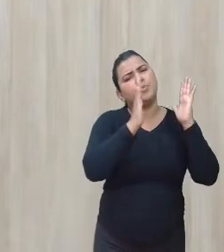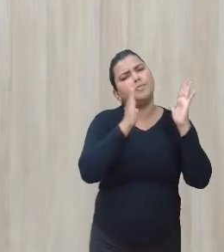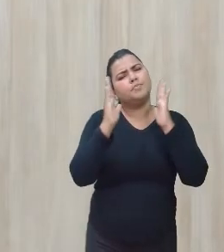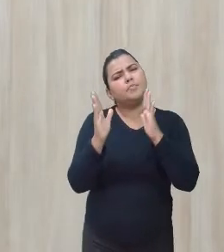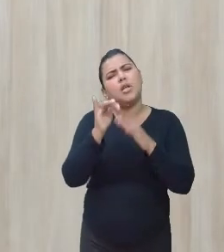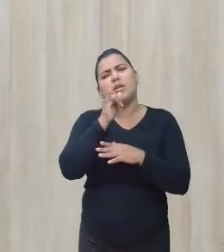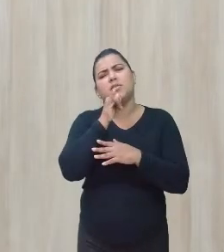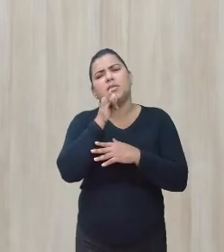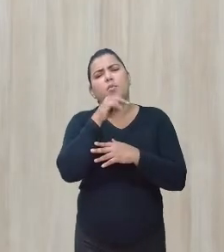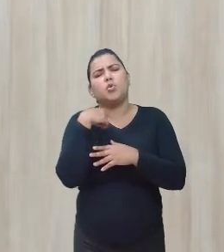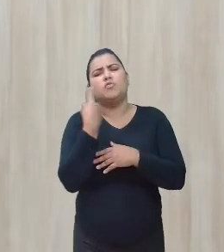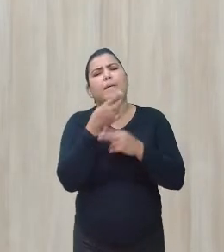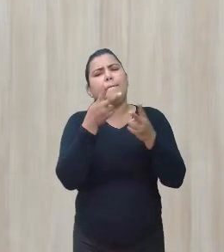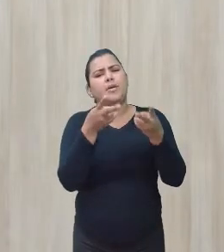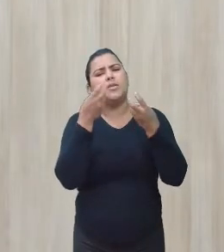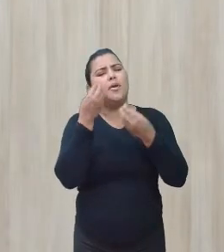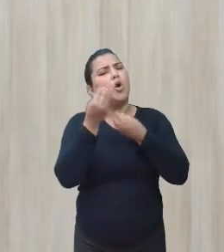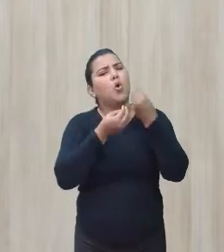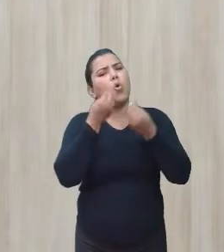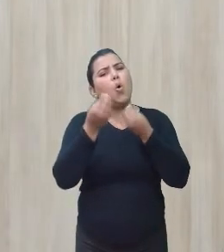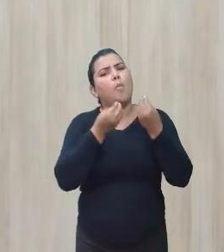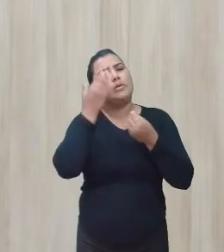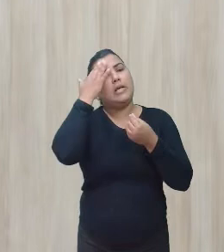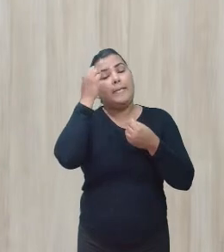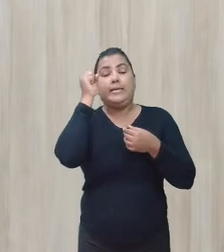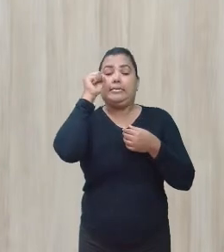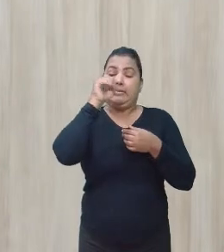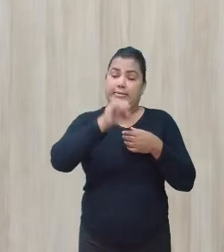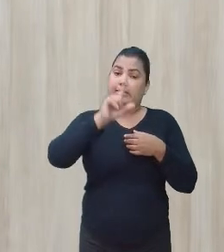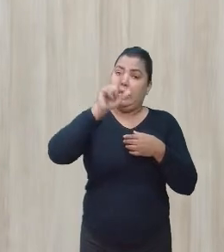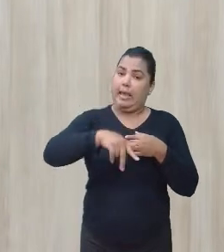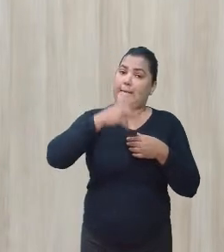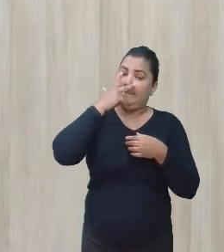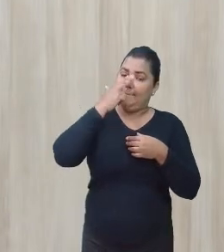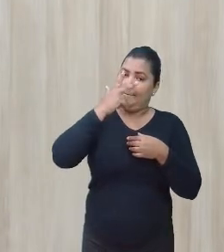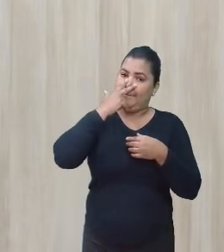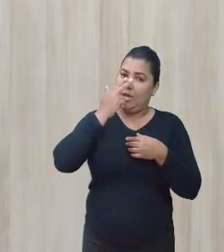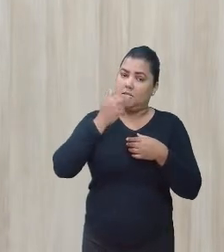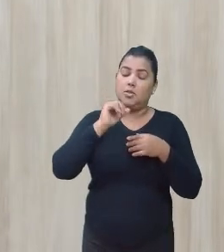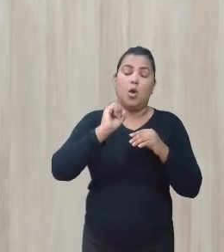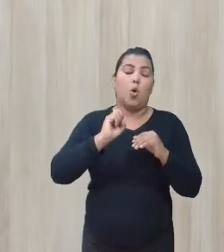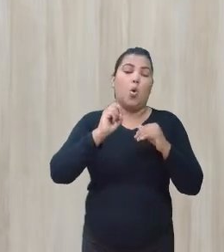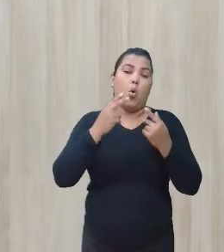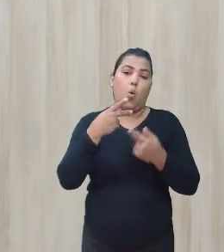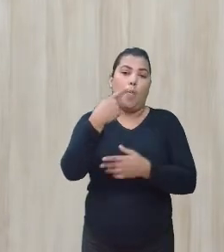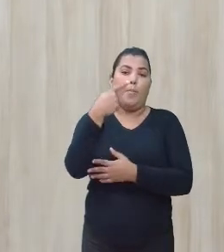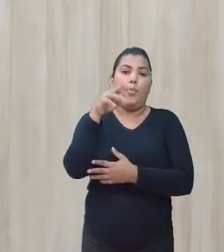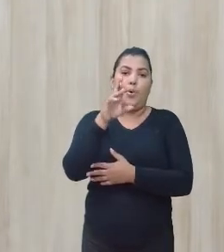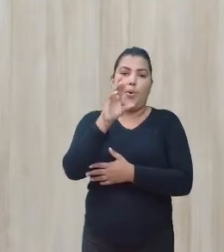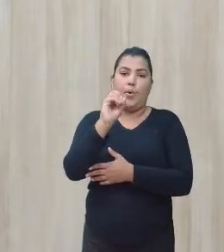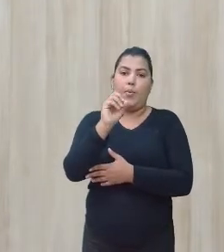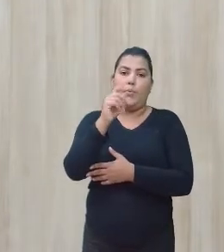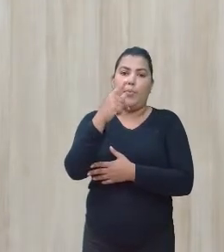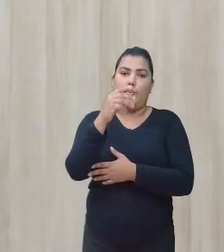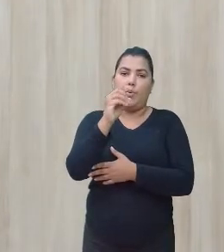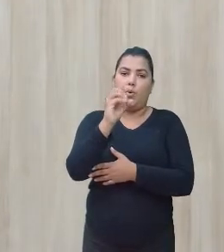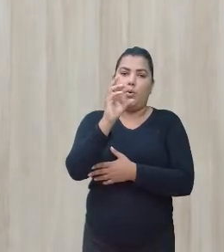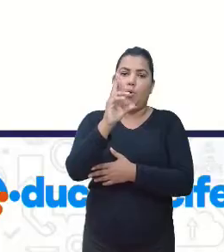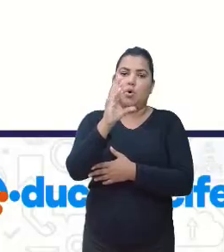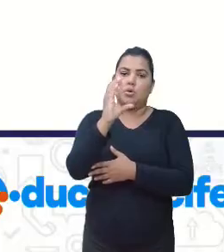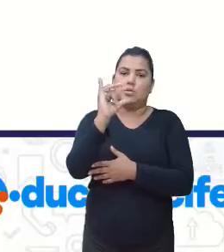vamos observar aqui como é que eu procedo para saber se são ou não proporcionais, tá certo? Então, vamos ver aqui na tela.